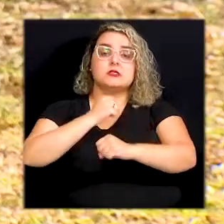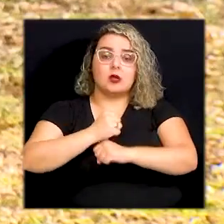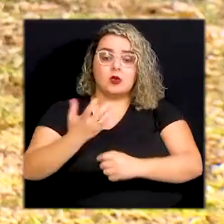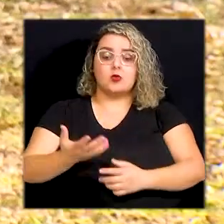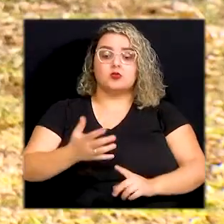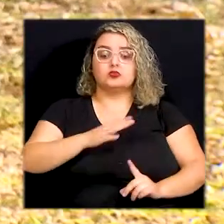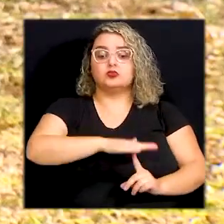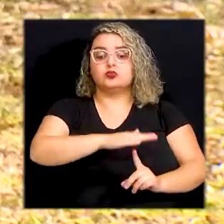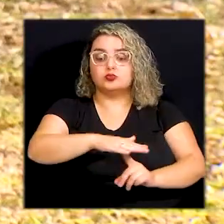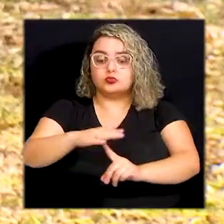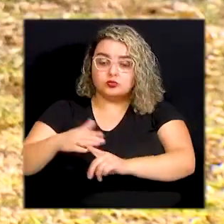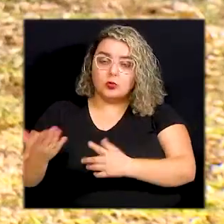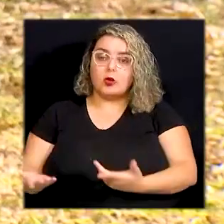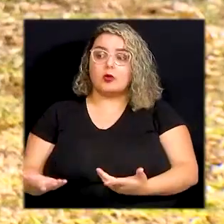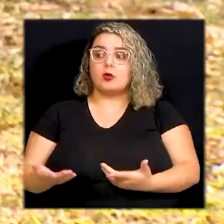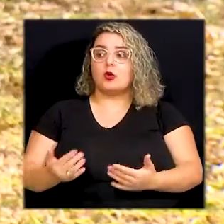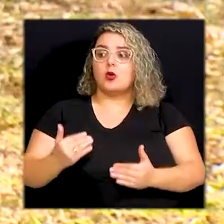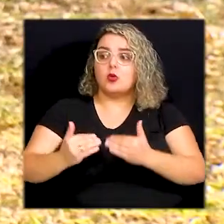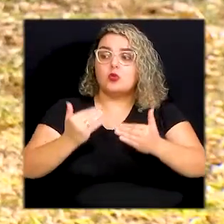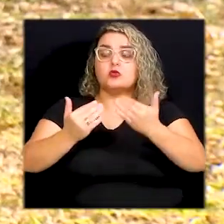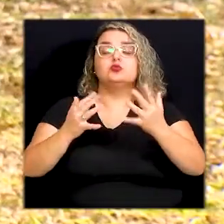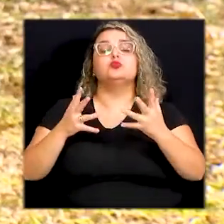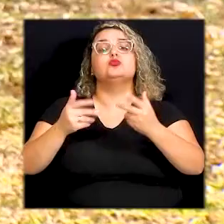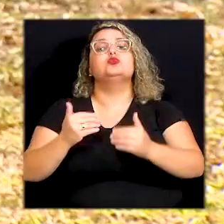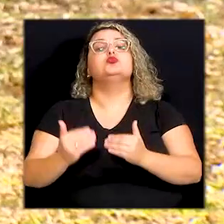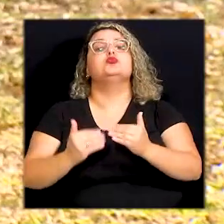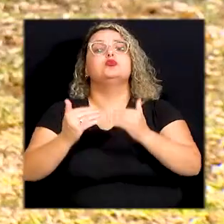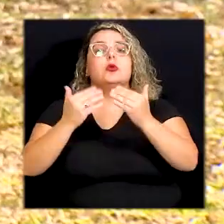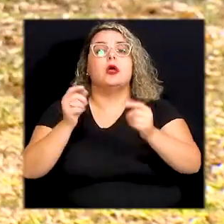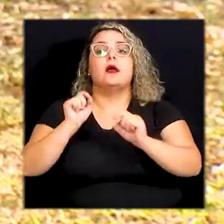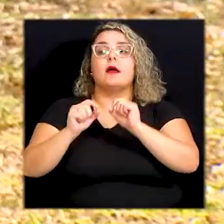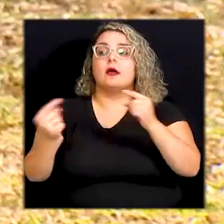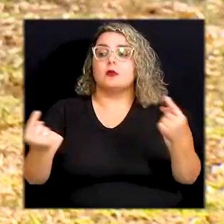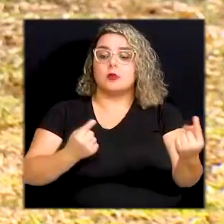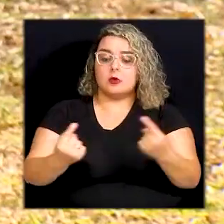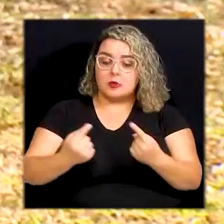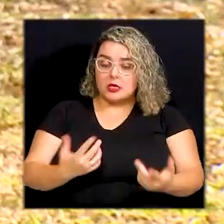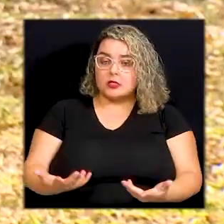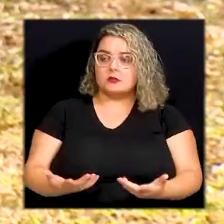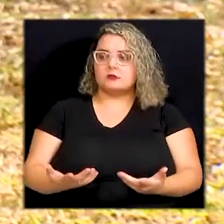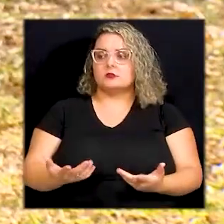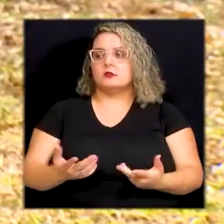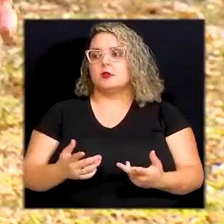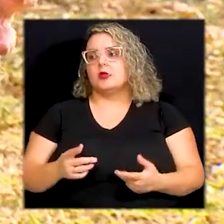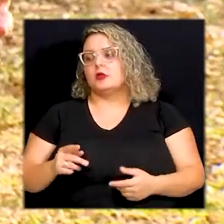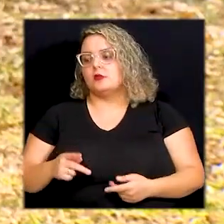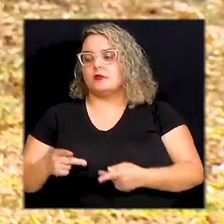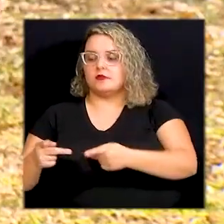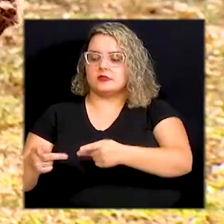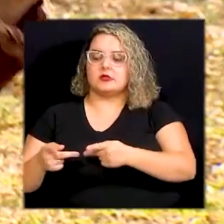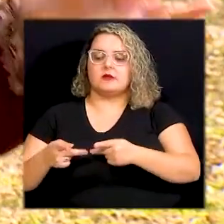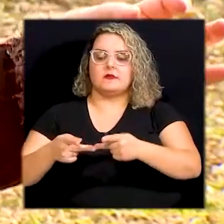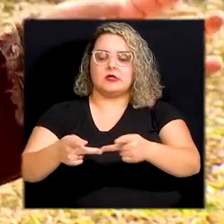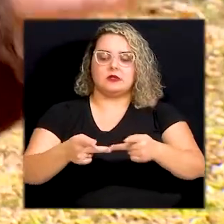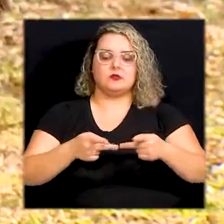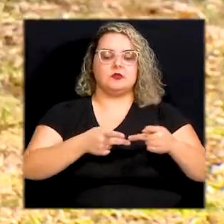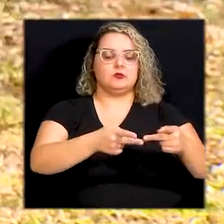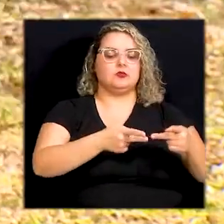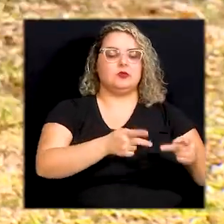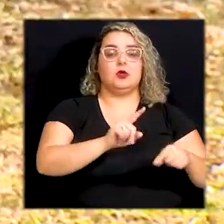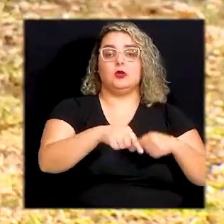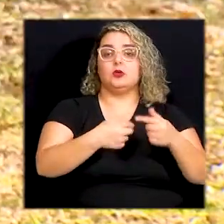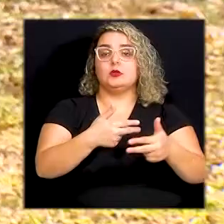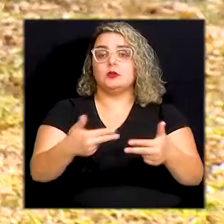ambiental. Quando pouco a pouco a gente estiver com tudo desenvolvido, quem vier vai visitar X, vai visitar Y,